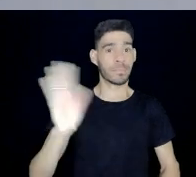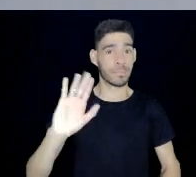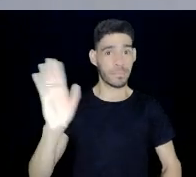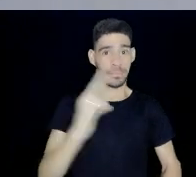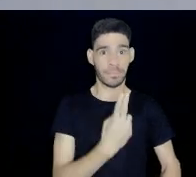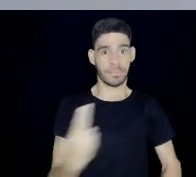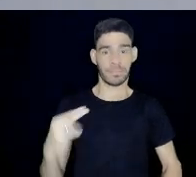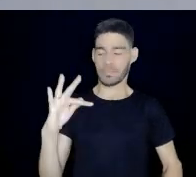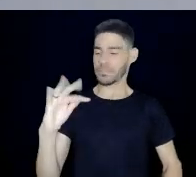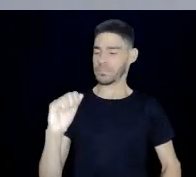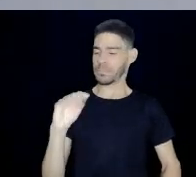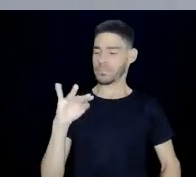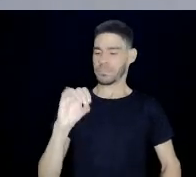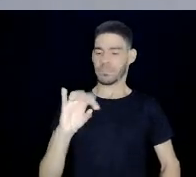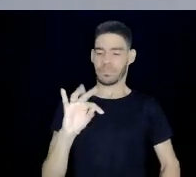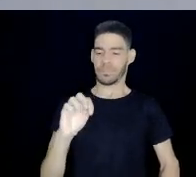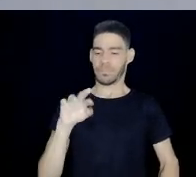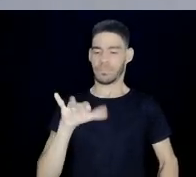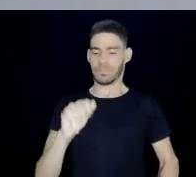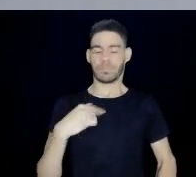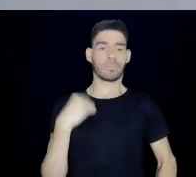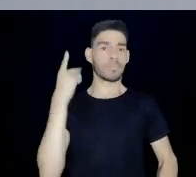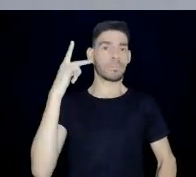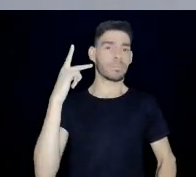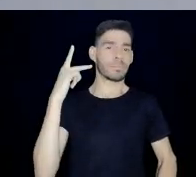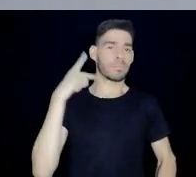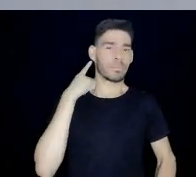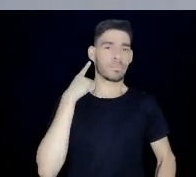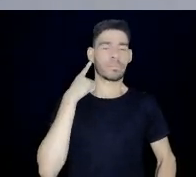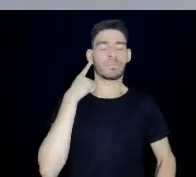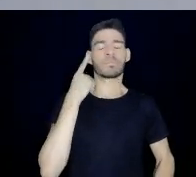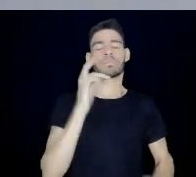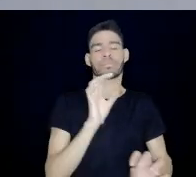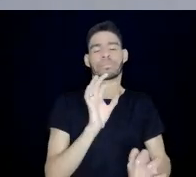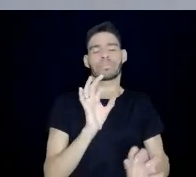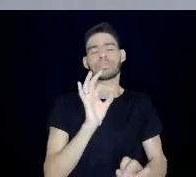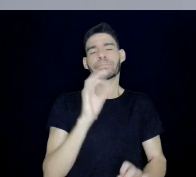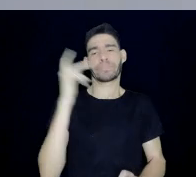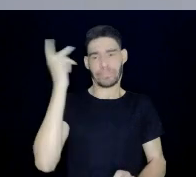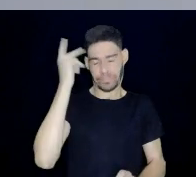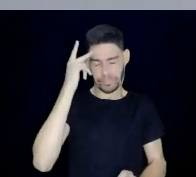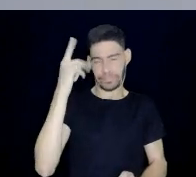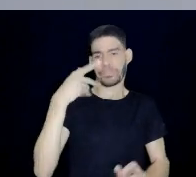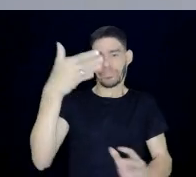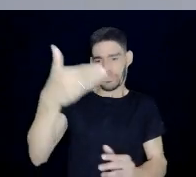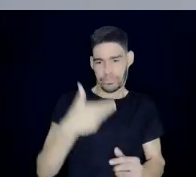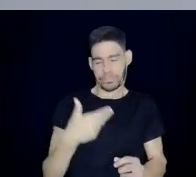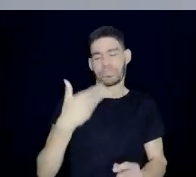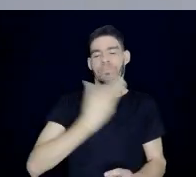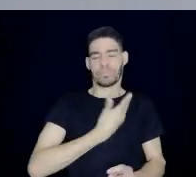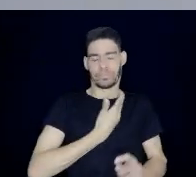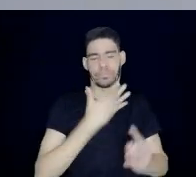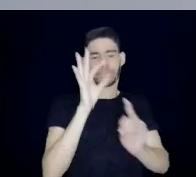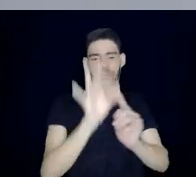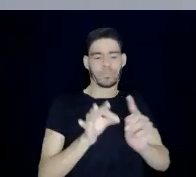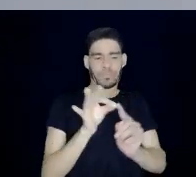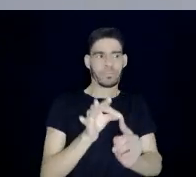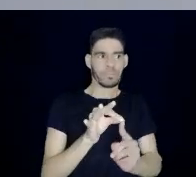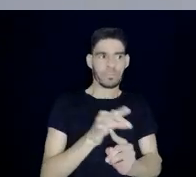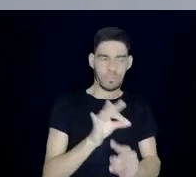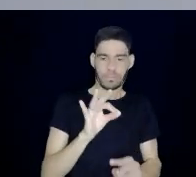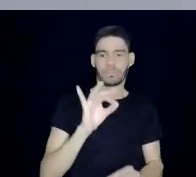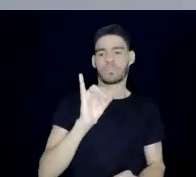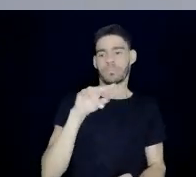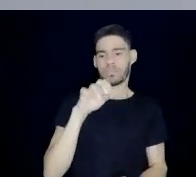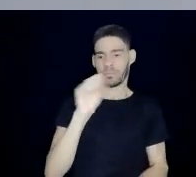Olá, meu nome é Fábio Bechara, eu sou promotor de justiça eleitoral aqui em São Paulo e a convite da minha querida amiga, a desembargadora Inês Virgínia